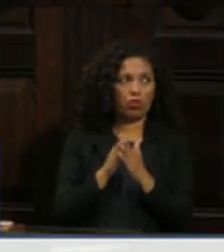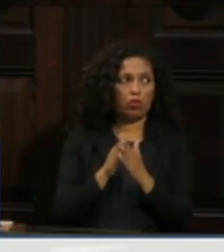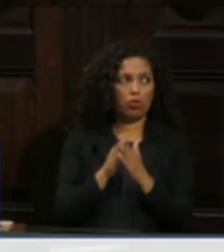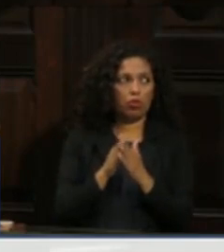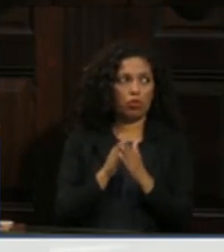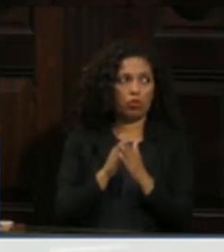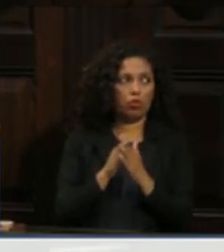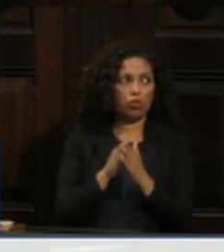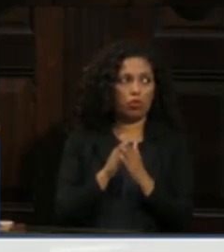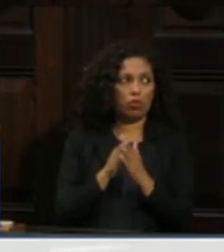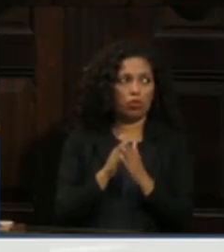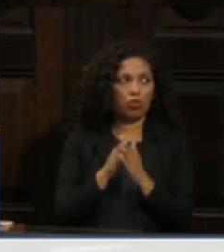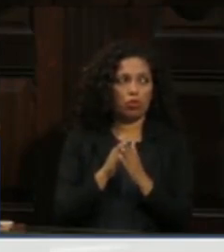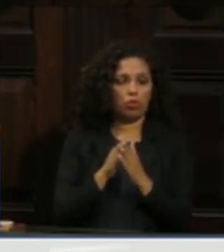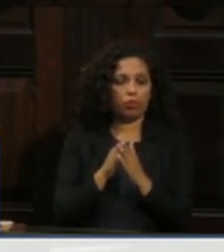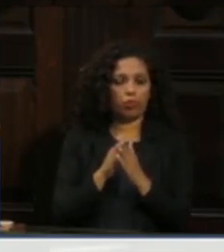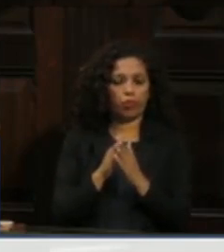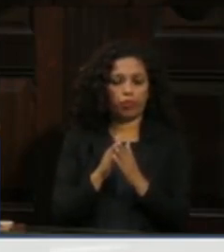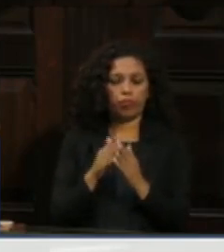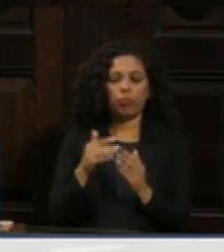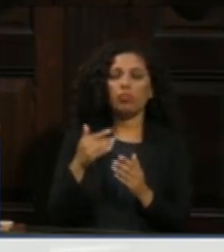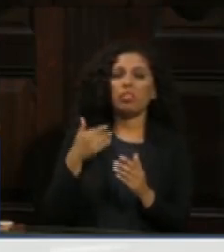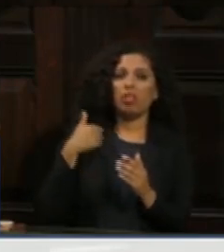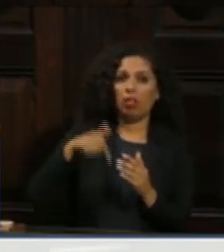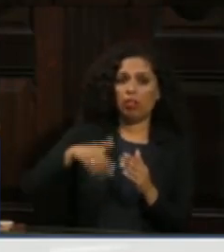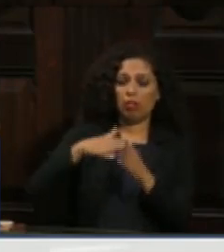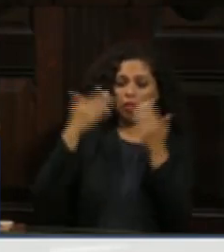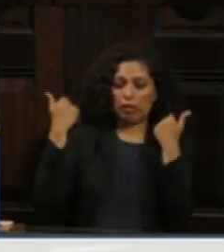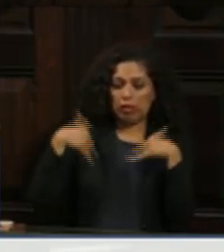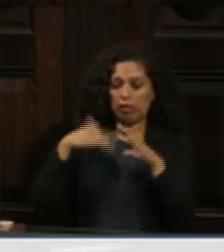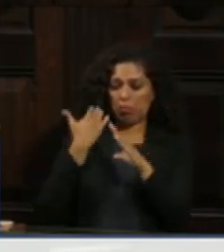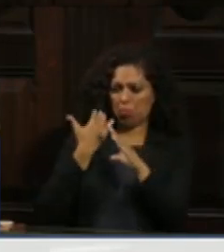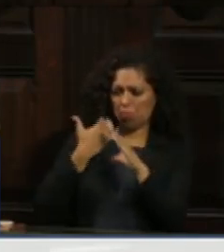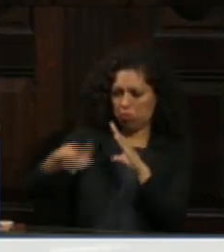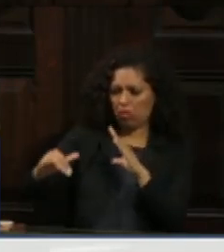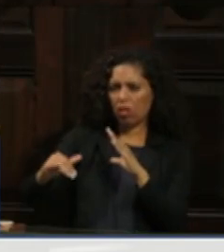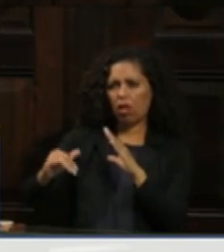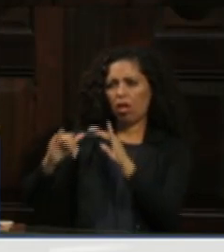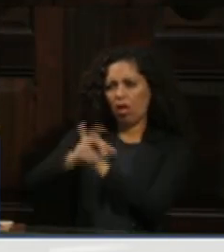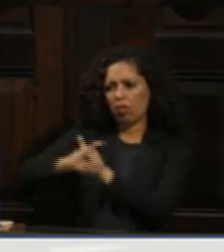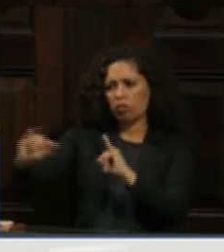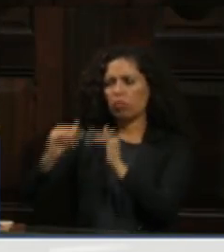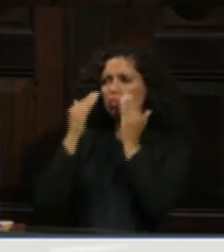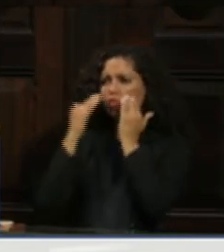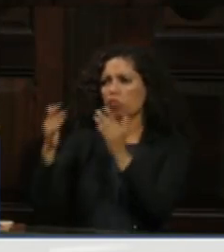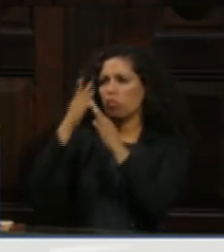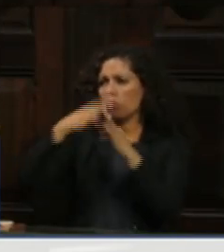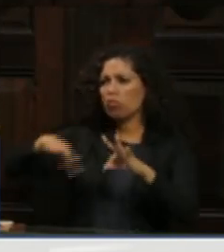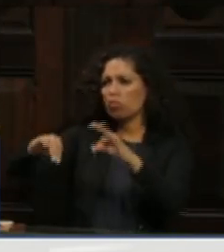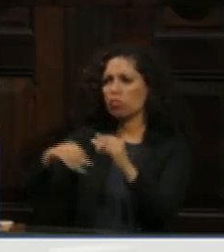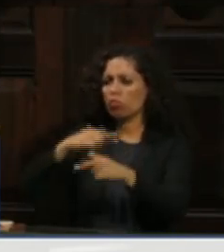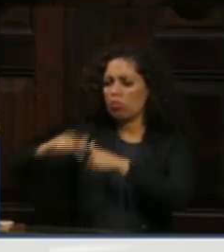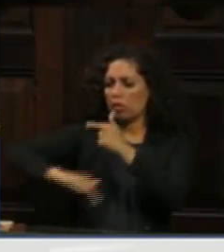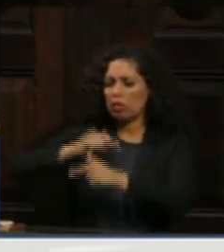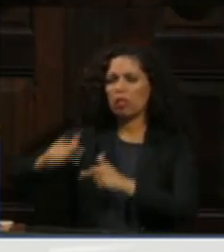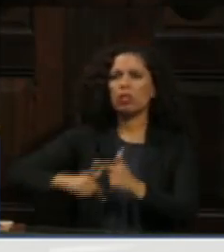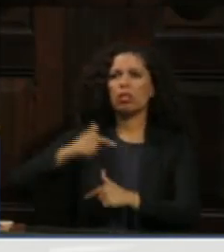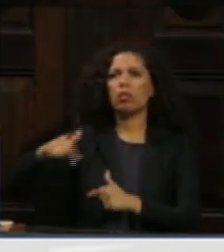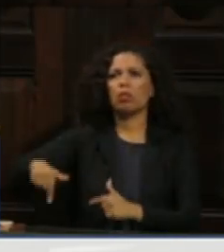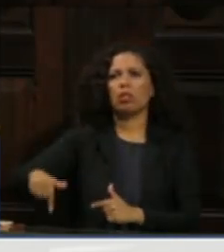que o mandato expõe, e cada um tem que compreender que essa exposição é inerente ao exercício do